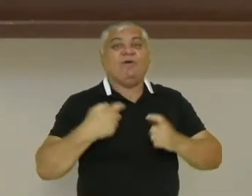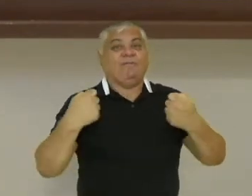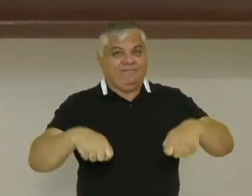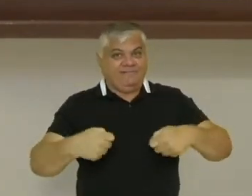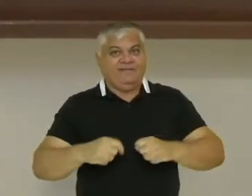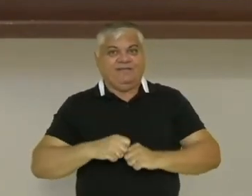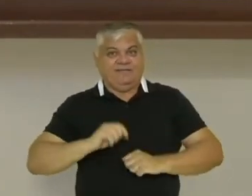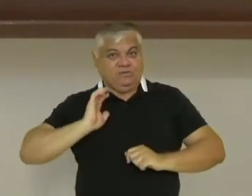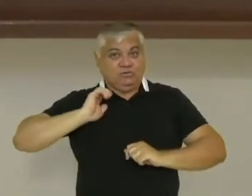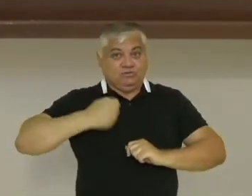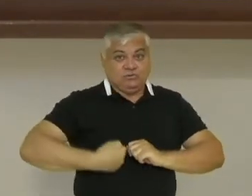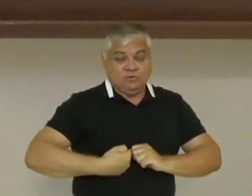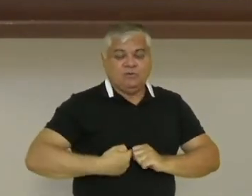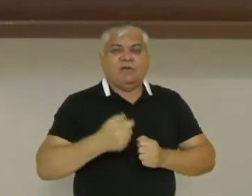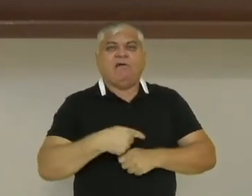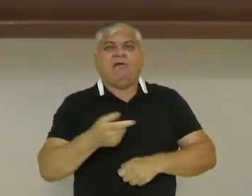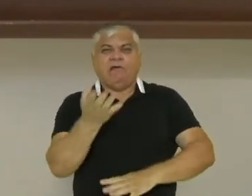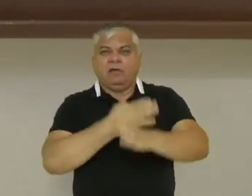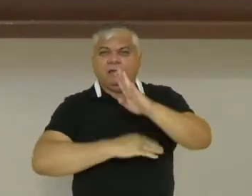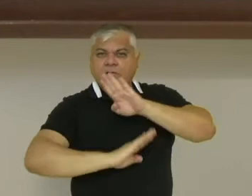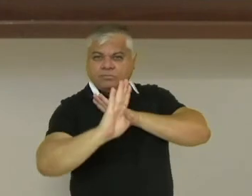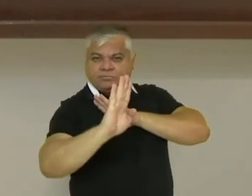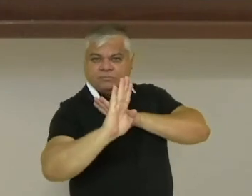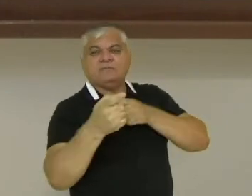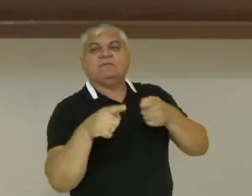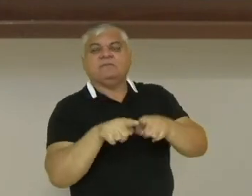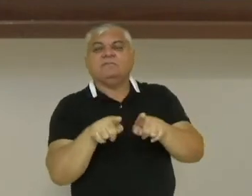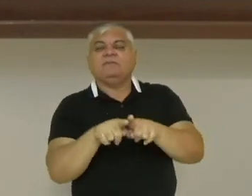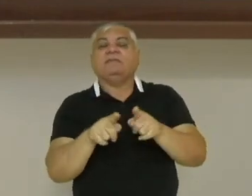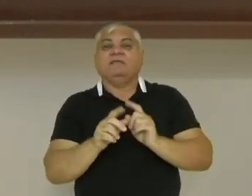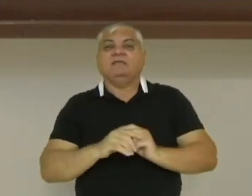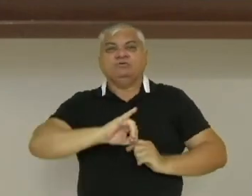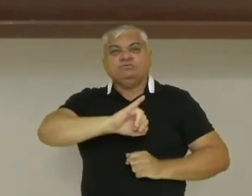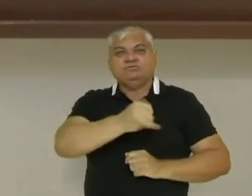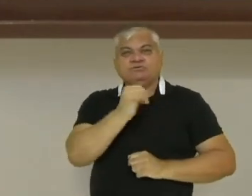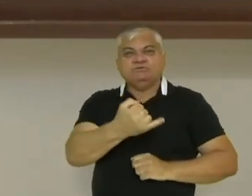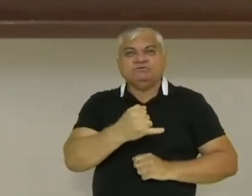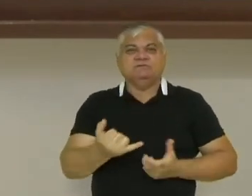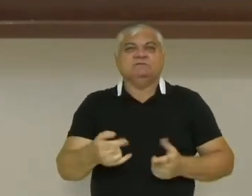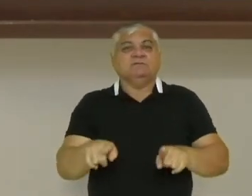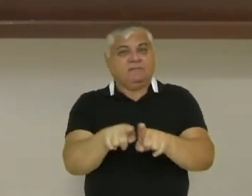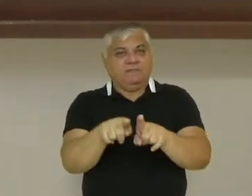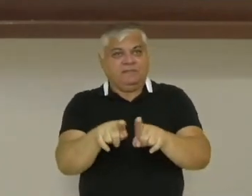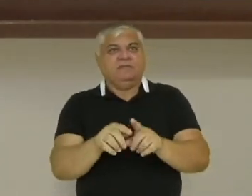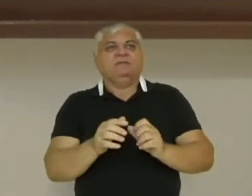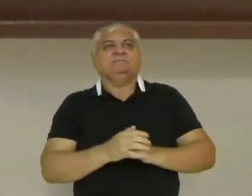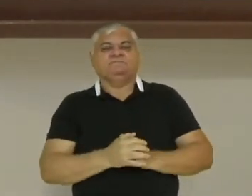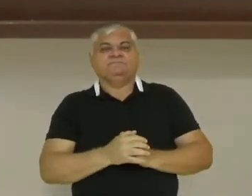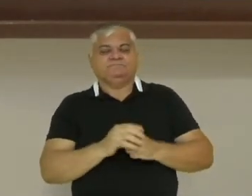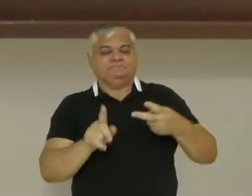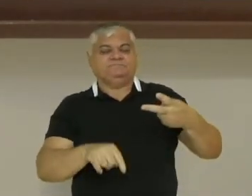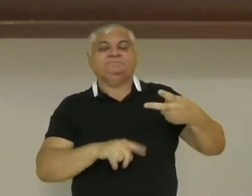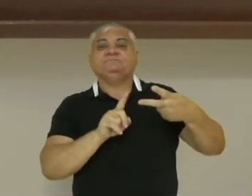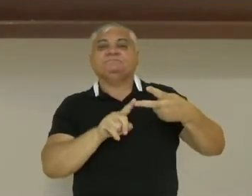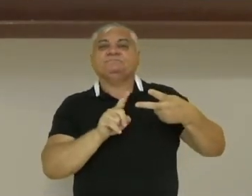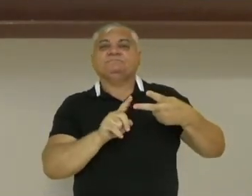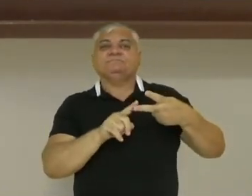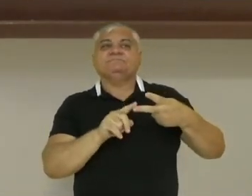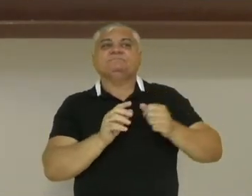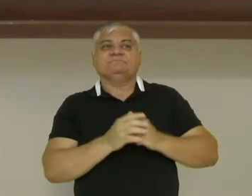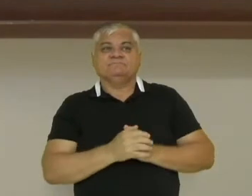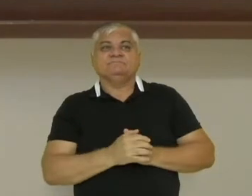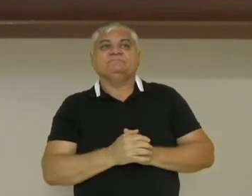kimono, o karatê também, o jiu-jitsu também, são lutas que tem perto. Aí a gente vem para luta de média distância, que é